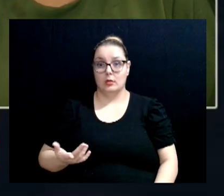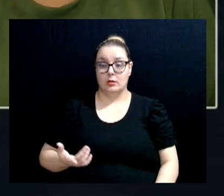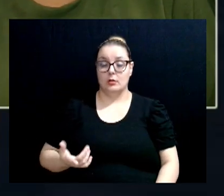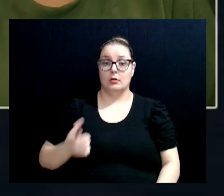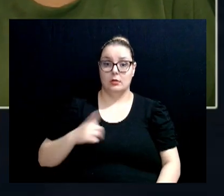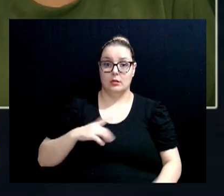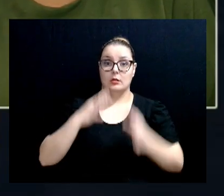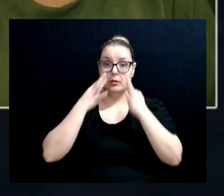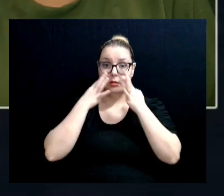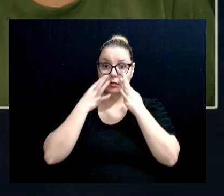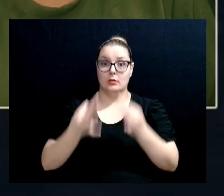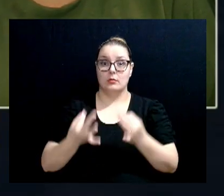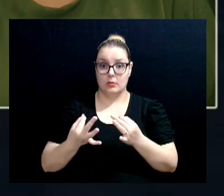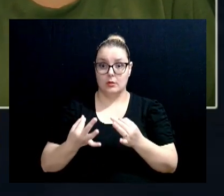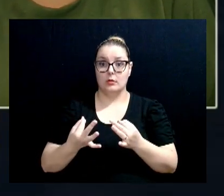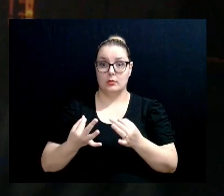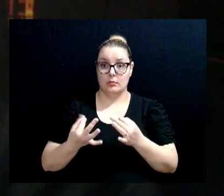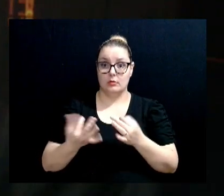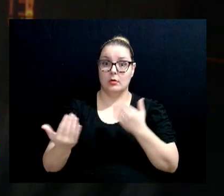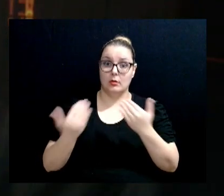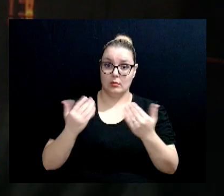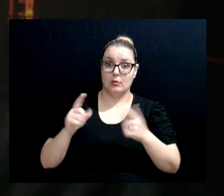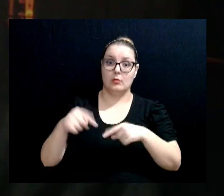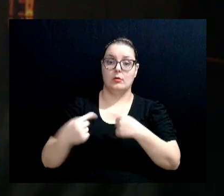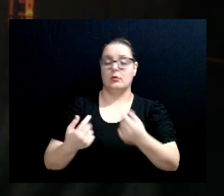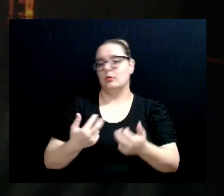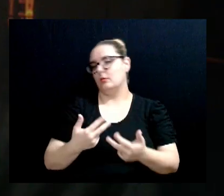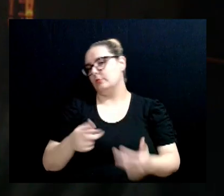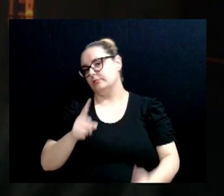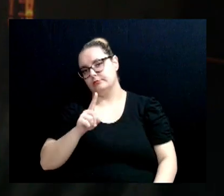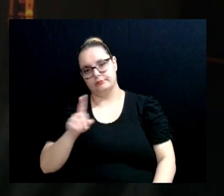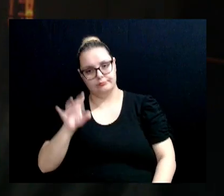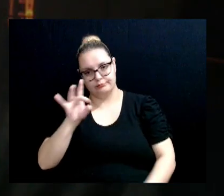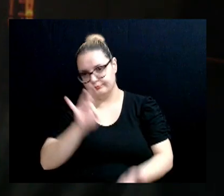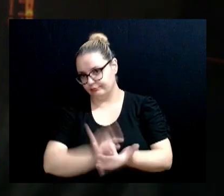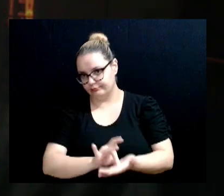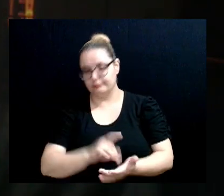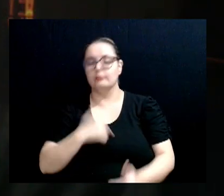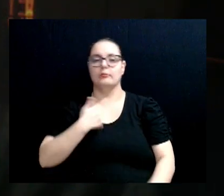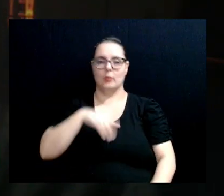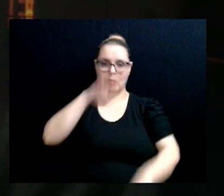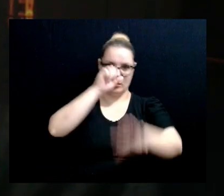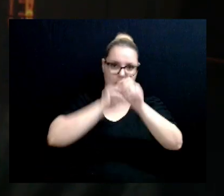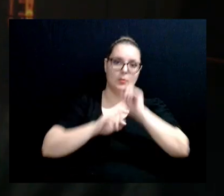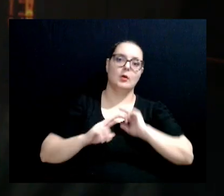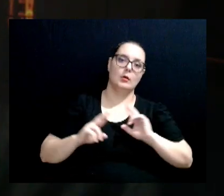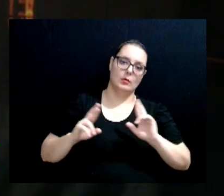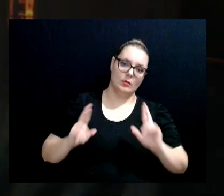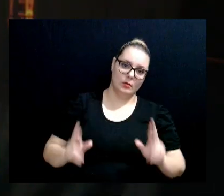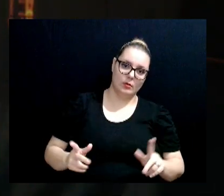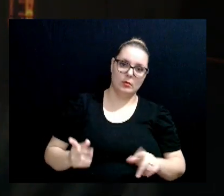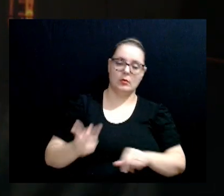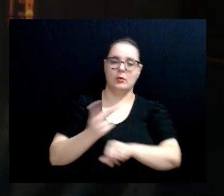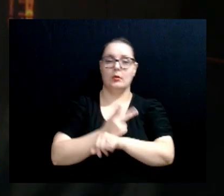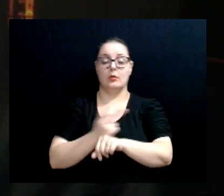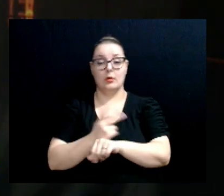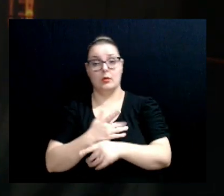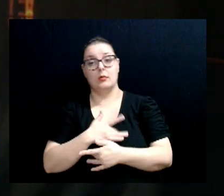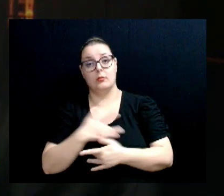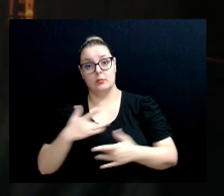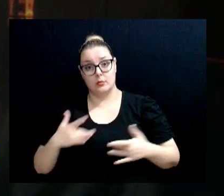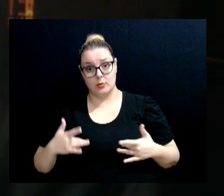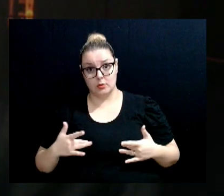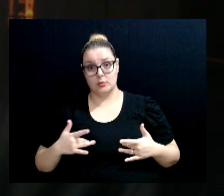repente, você está se comparando com algo que não é real. A gente tem que aprender a diferenciar a busca saudável, né? Por